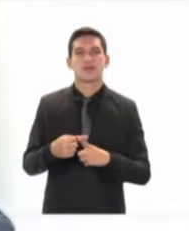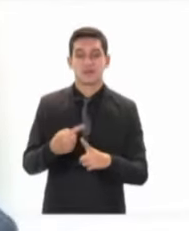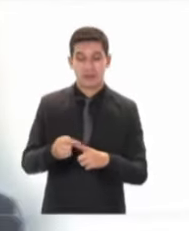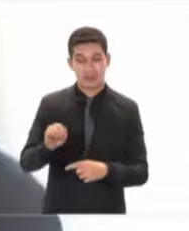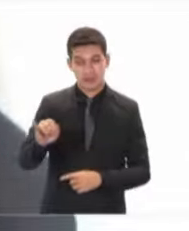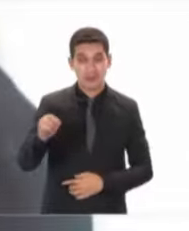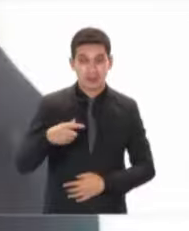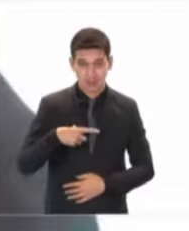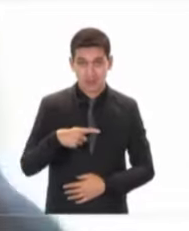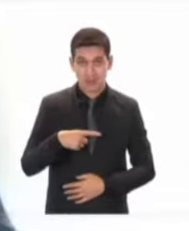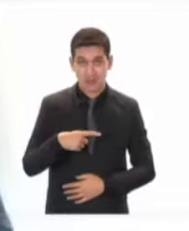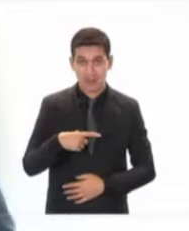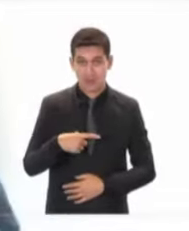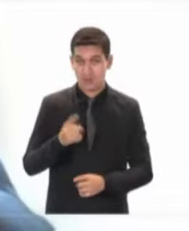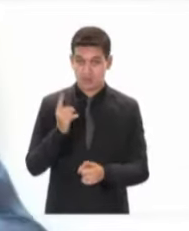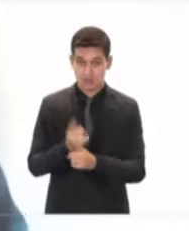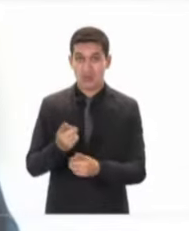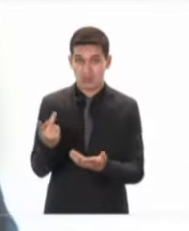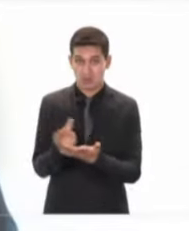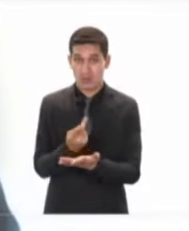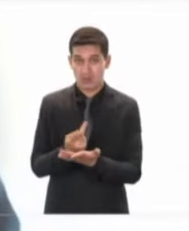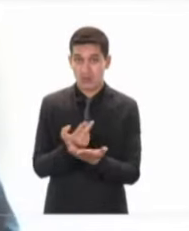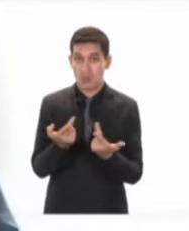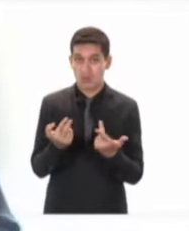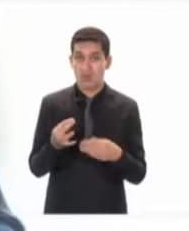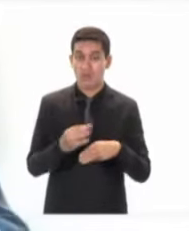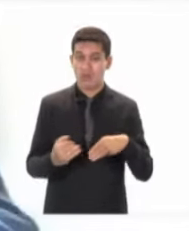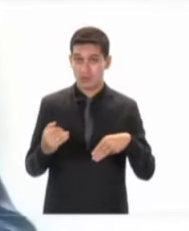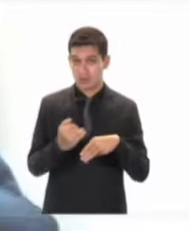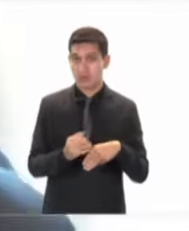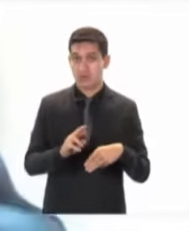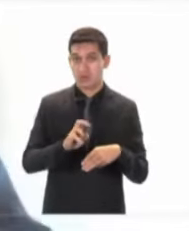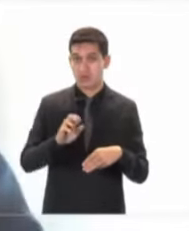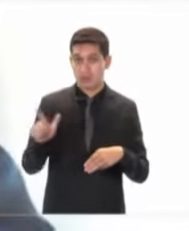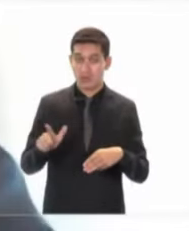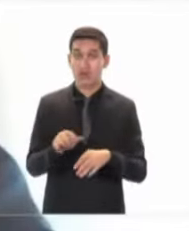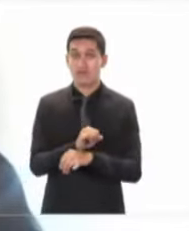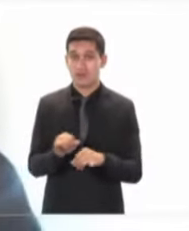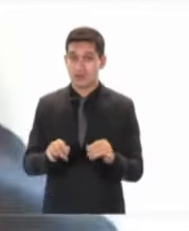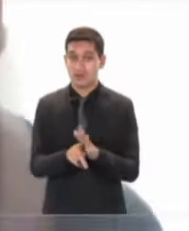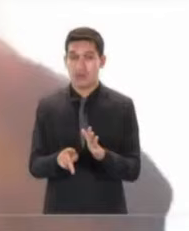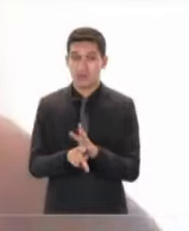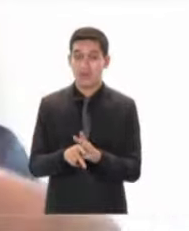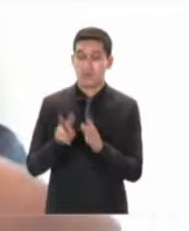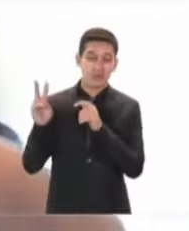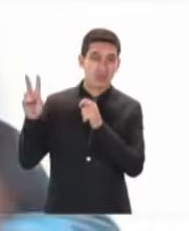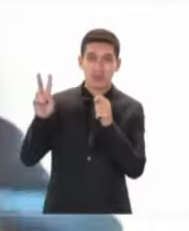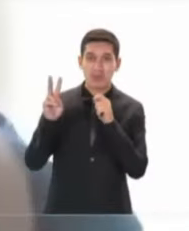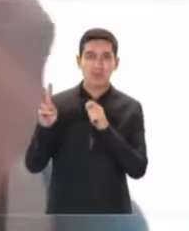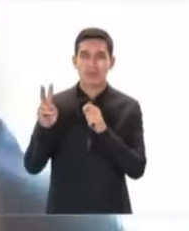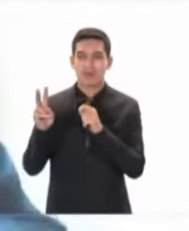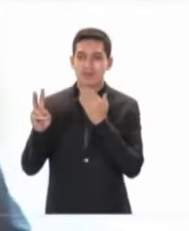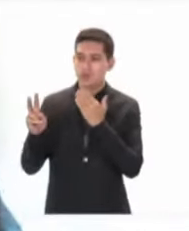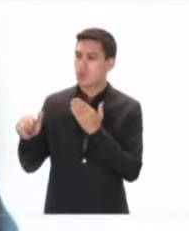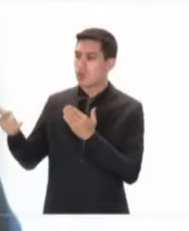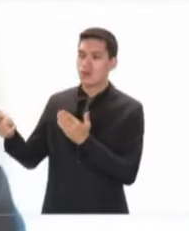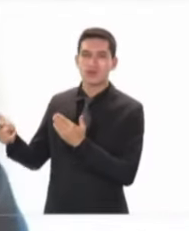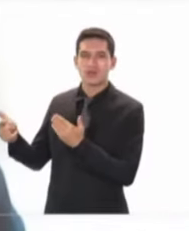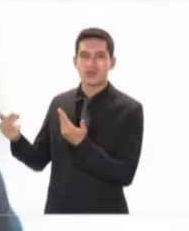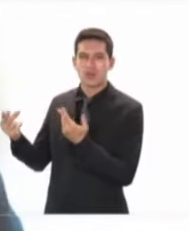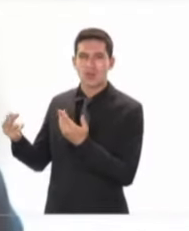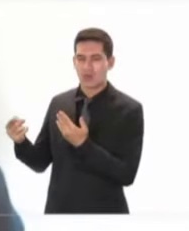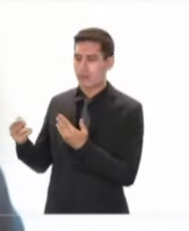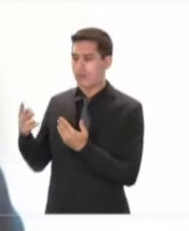existe o ilícito, como o ministro Raul defende, de se propagandear, pegando carona, né, como foi